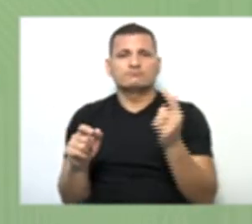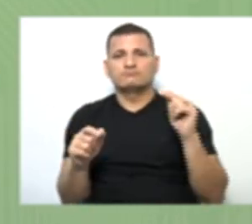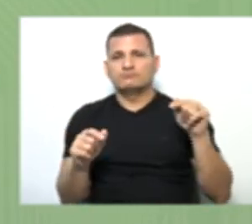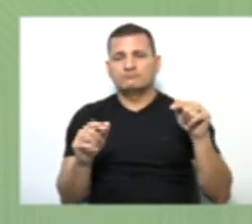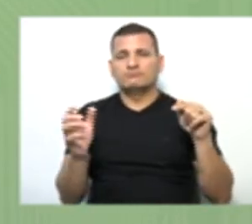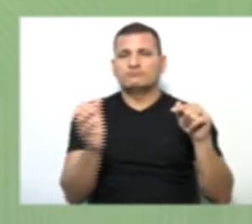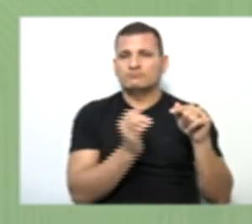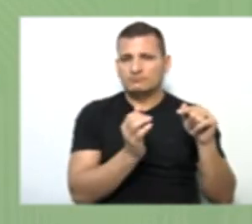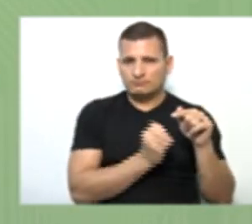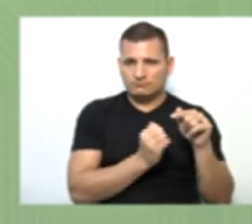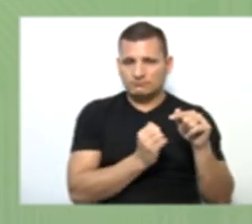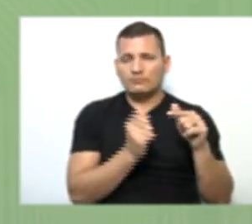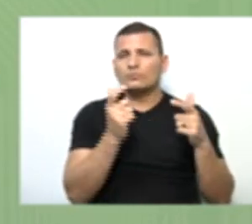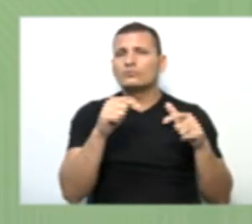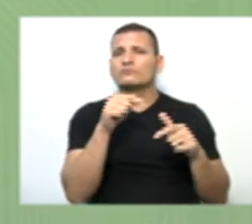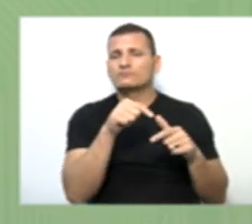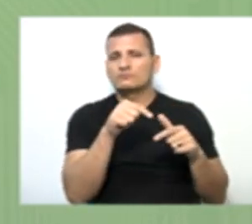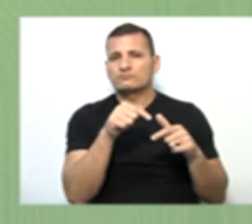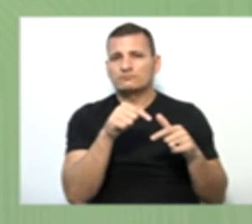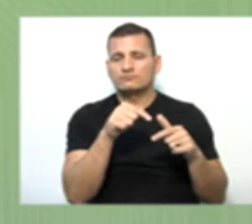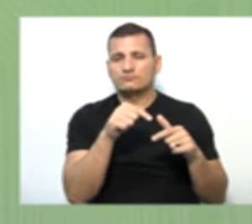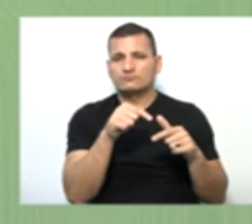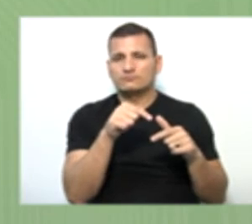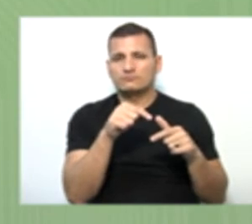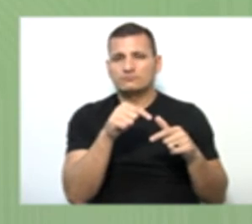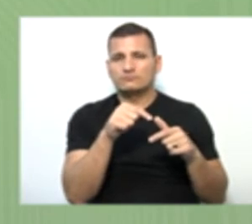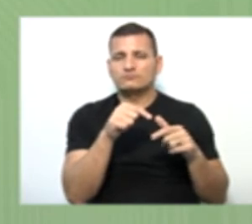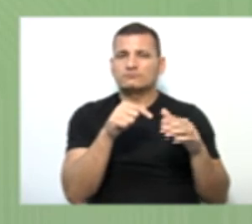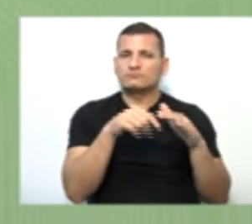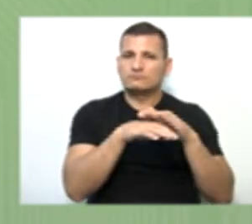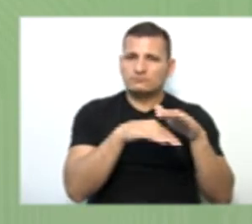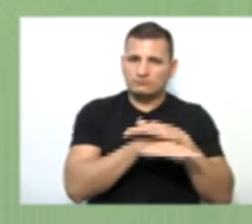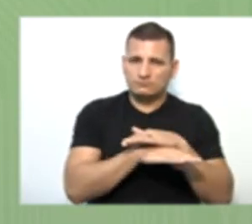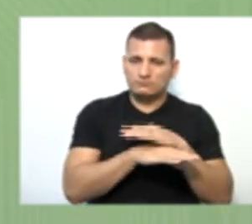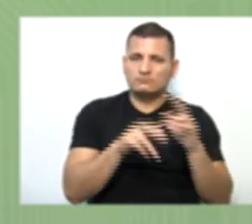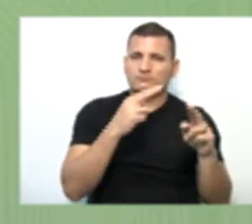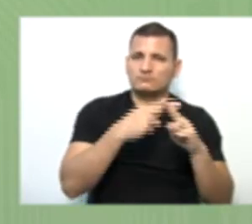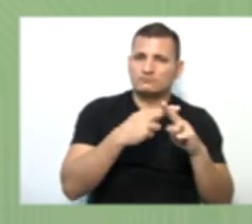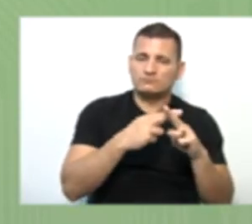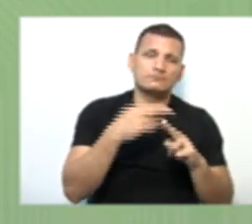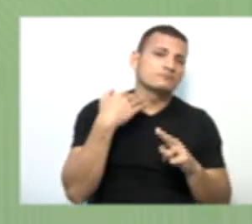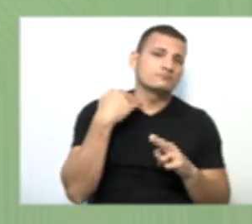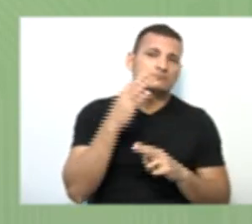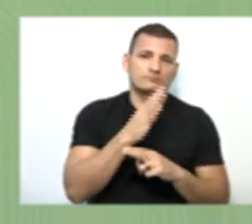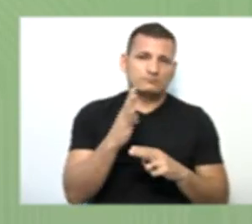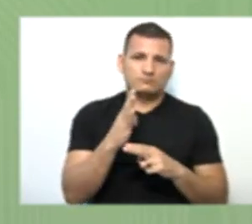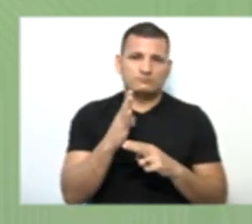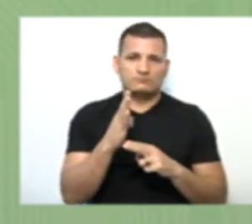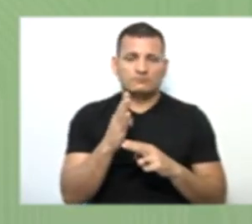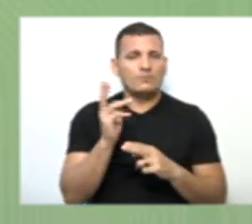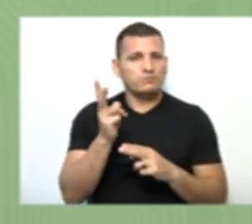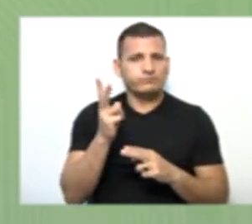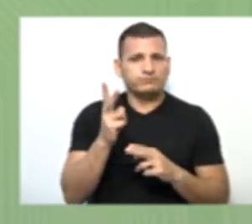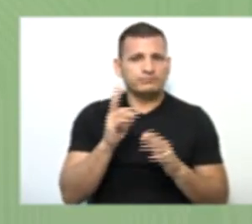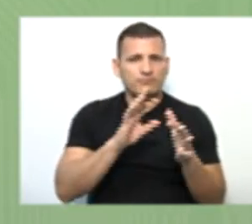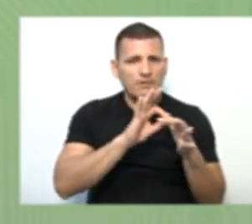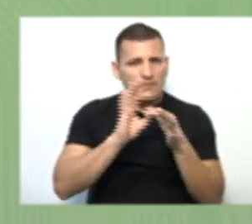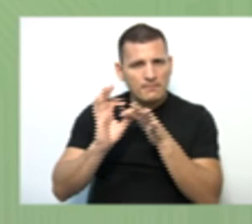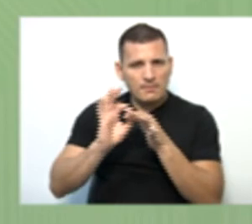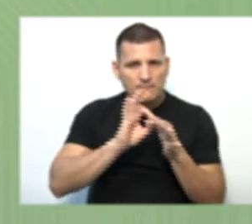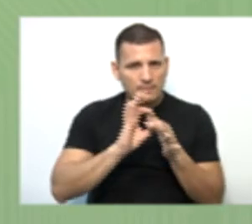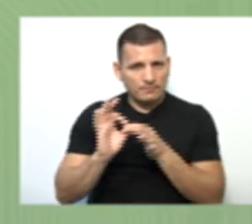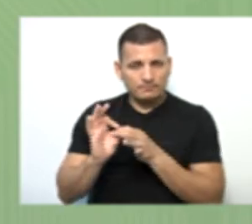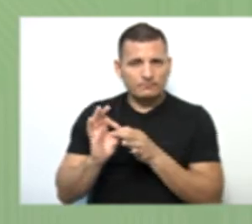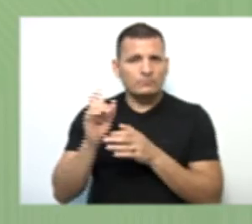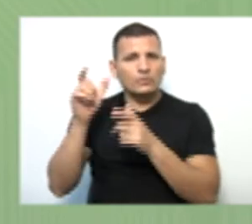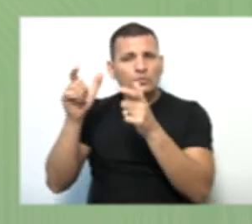e teve dois destinos. Quais foram os destinos? Caixa e Banco do Brasil. Sempre associando origem, da